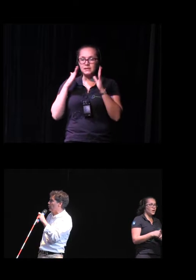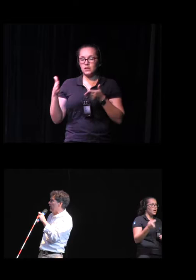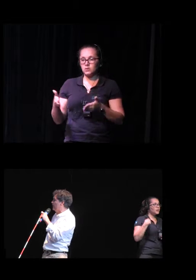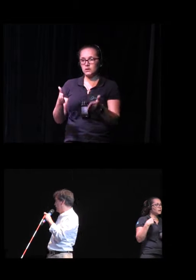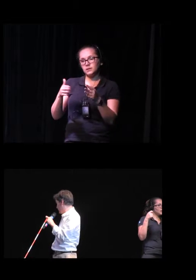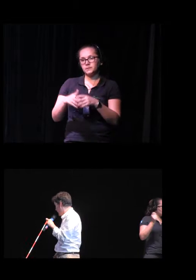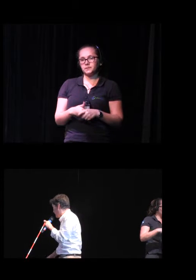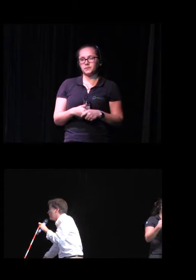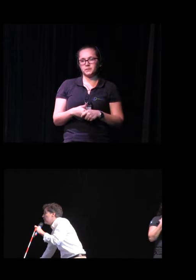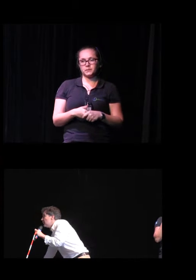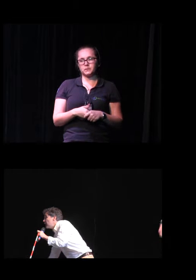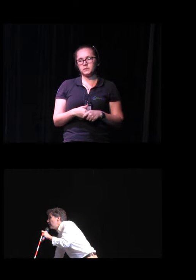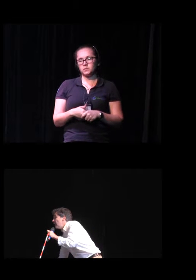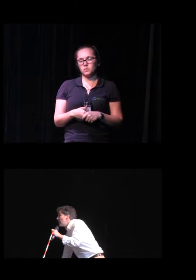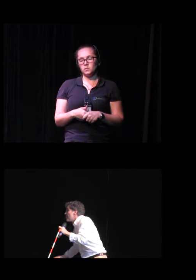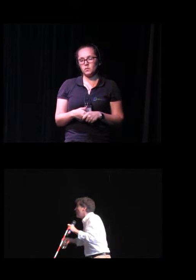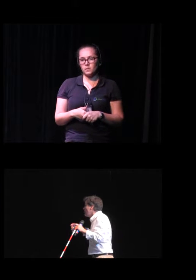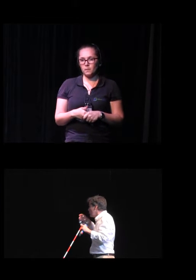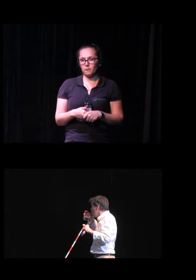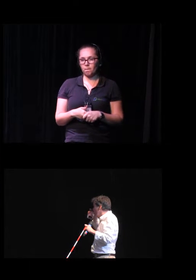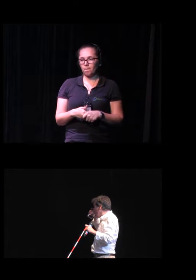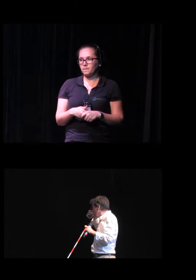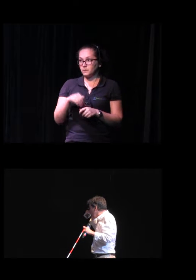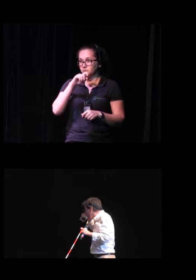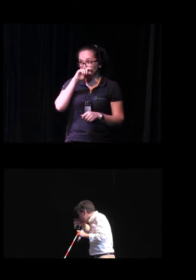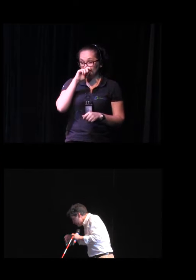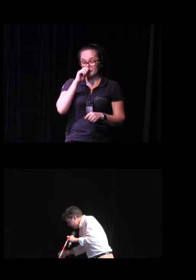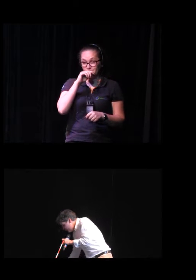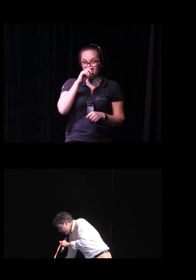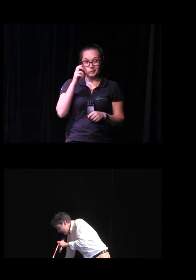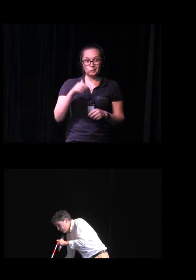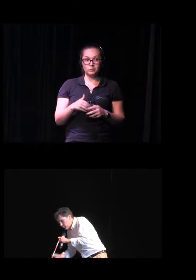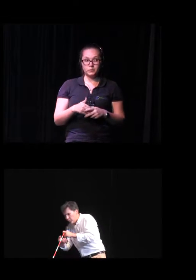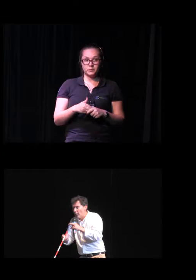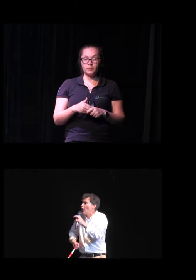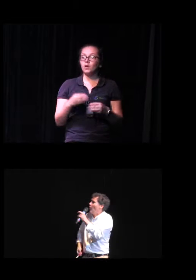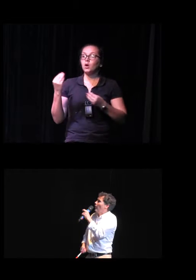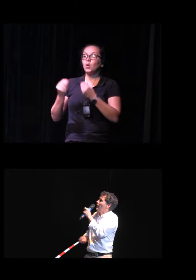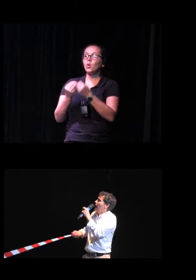vezes e reinventar os trajetos, achava que era muito importante.